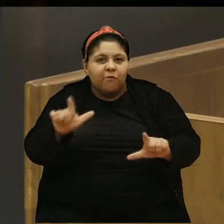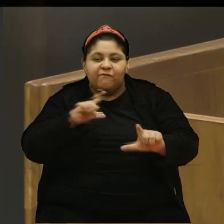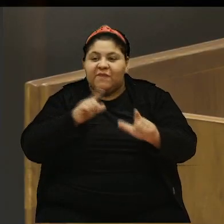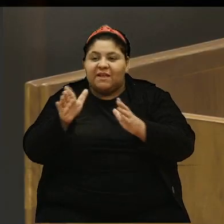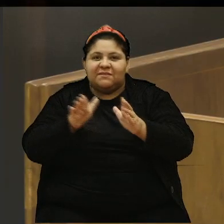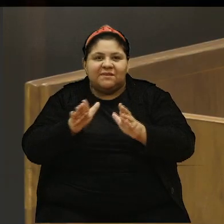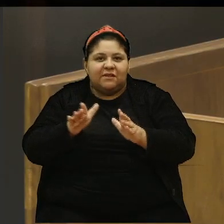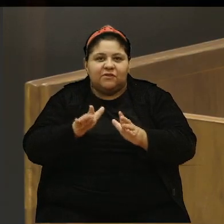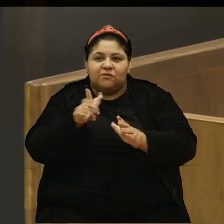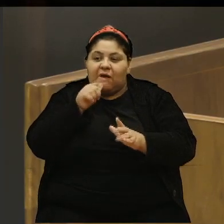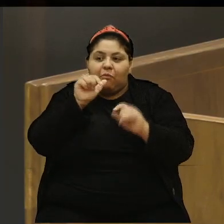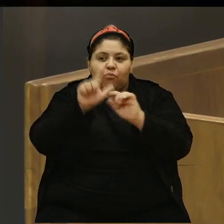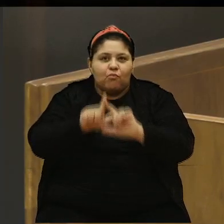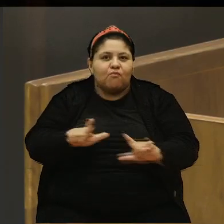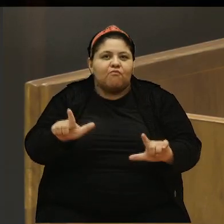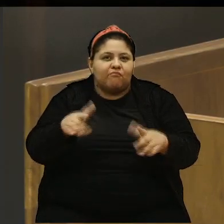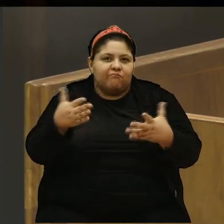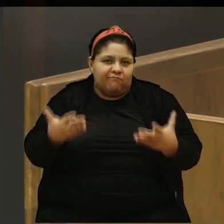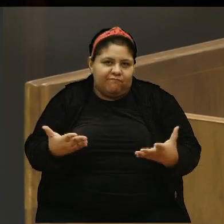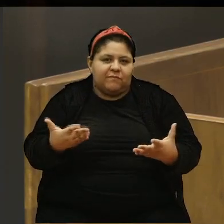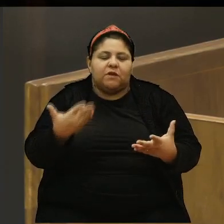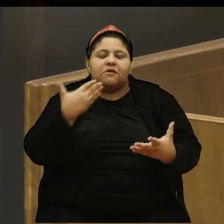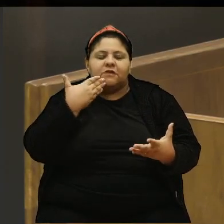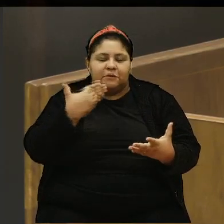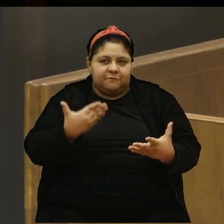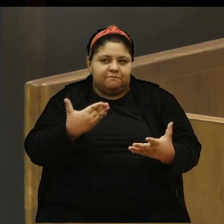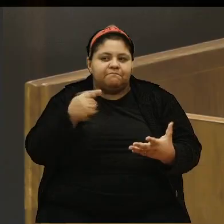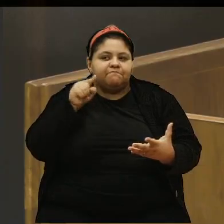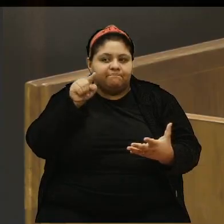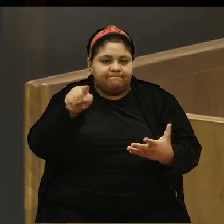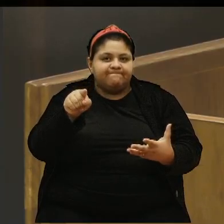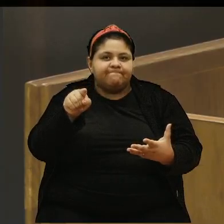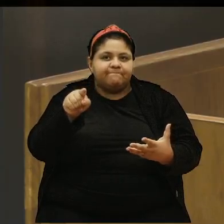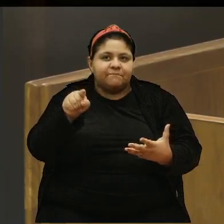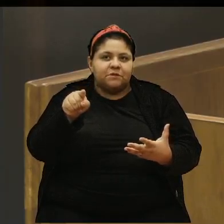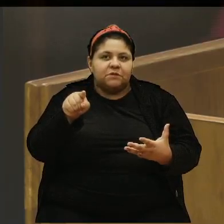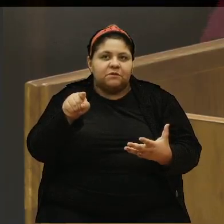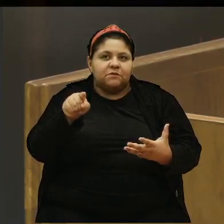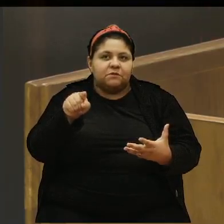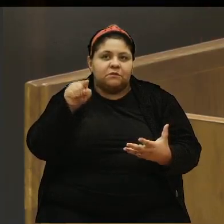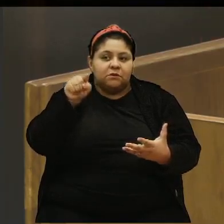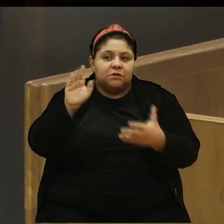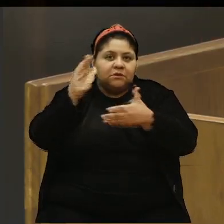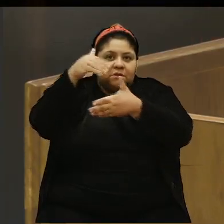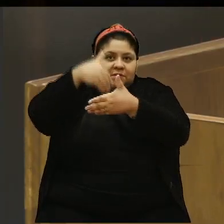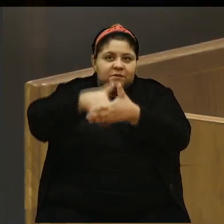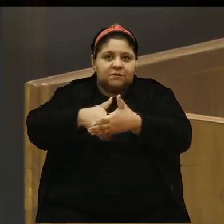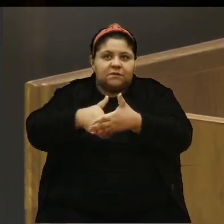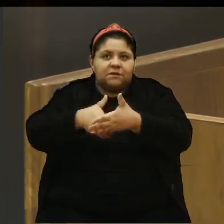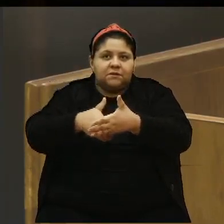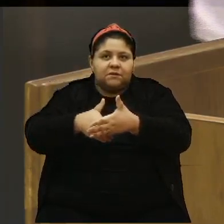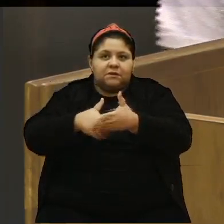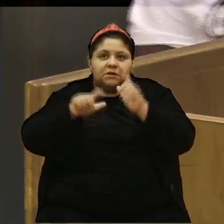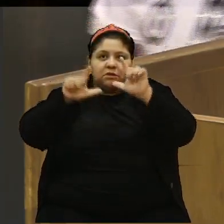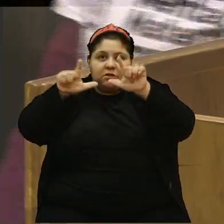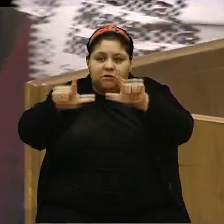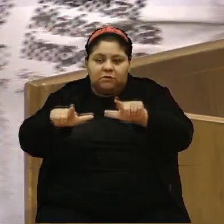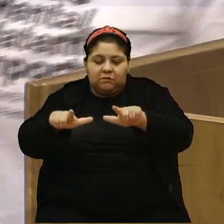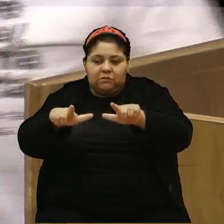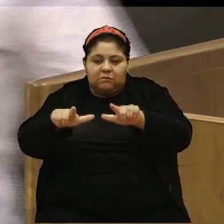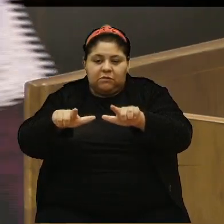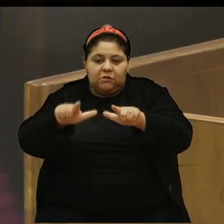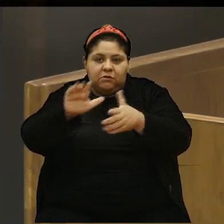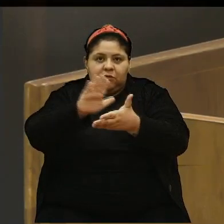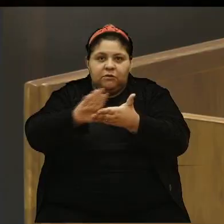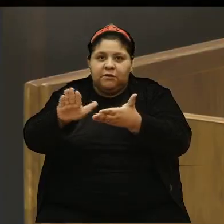acesso. Então, foi uma reivindicação deles ali, que eles estão lá dentro da bacia, estão lá produzindo e não